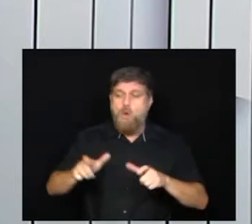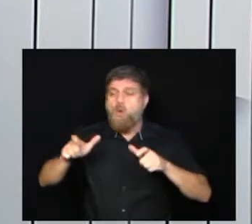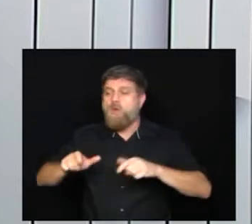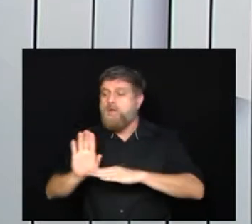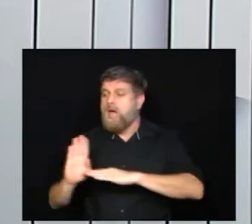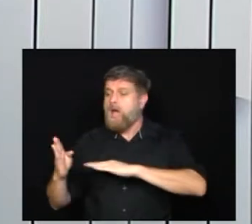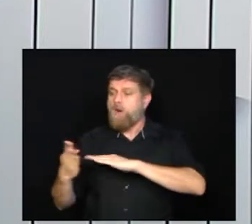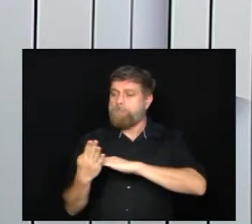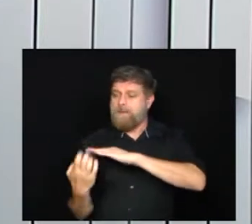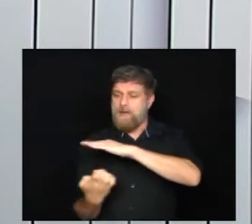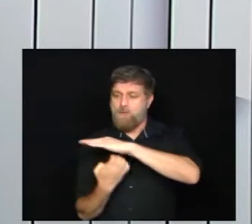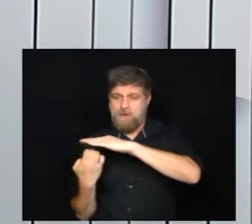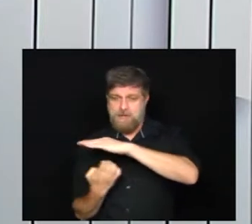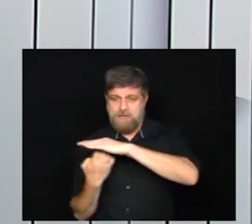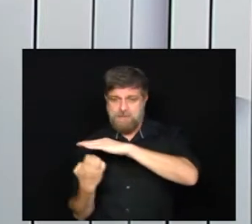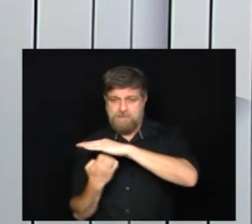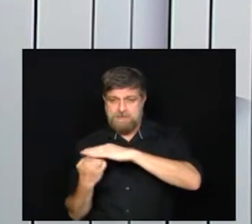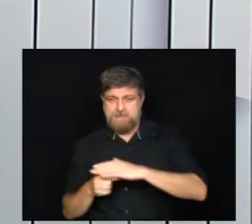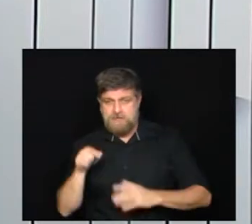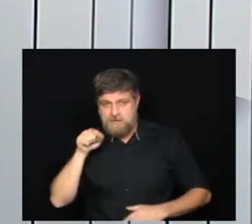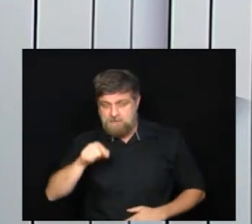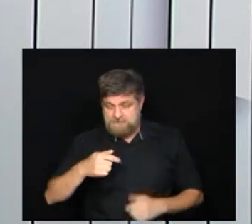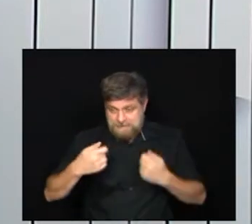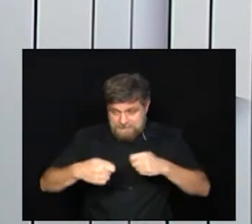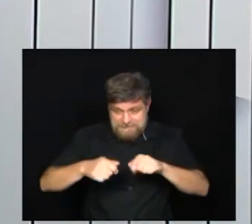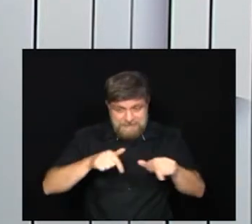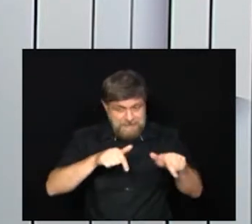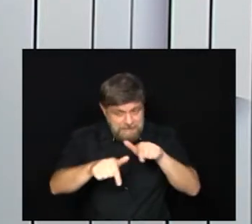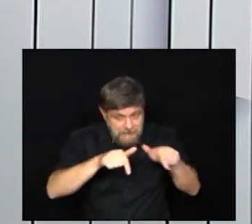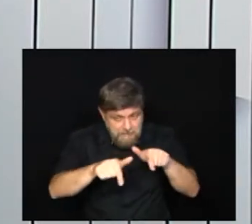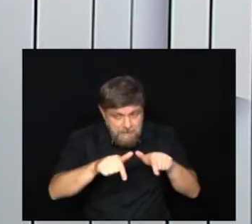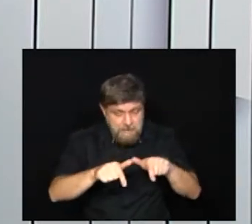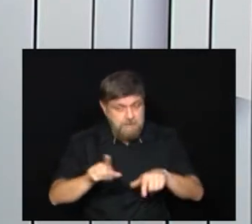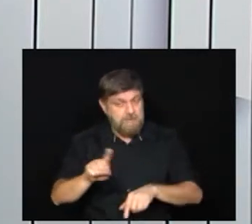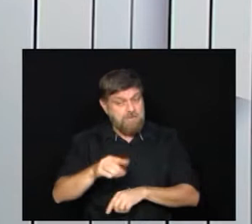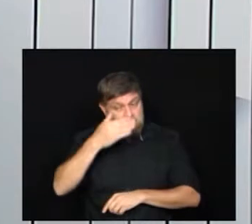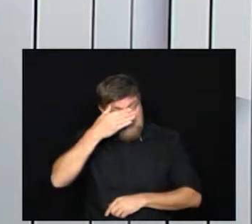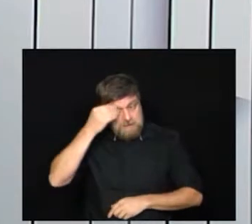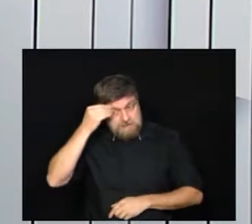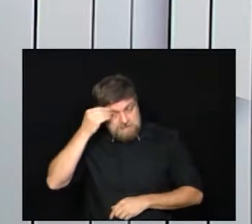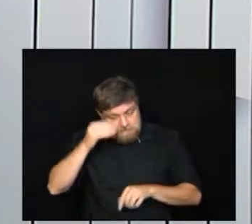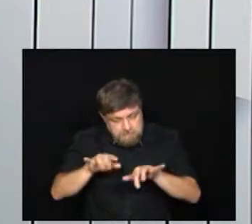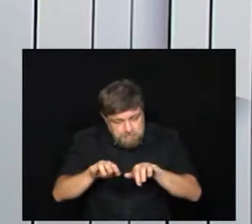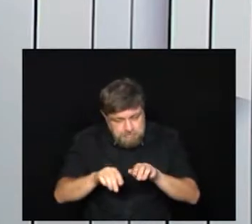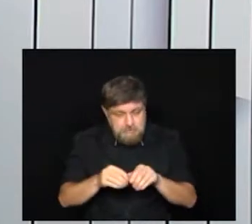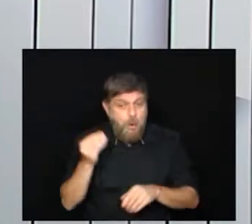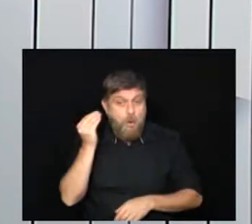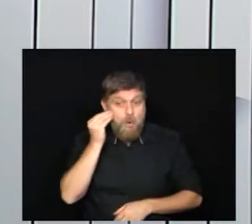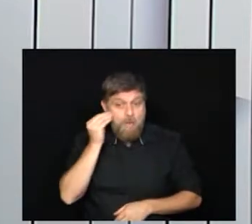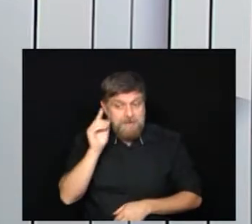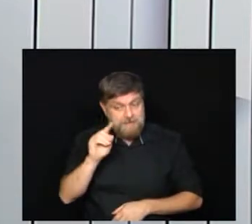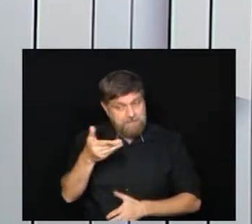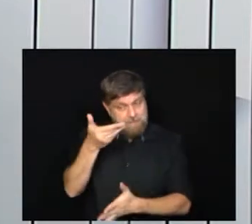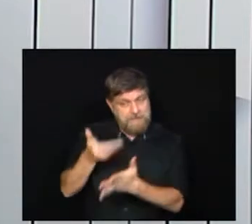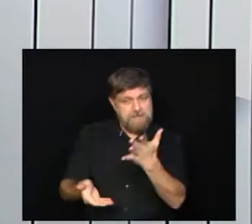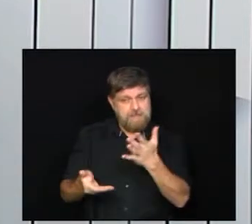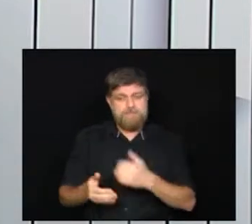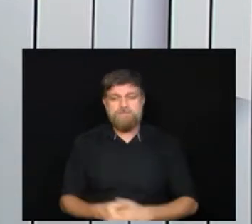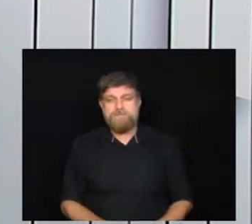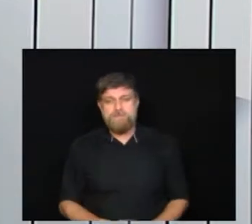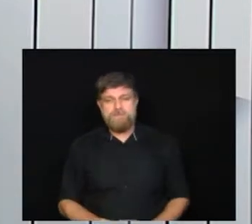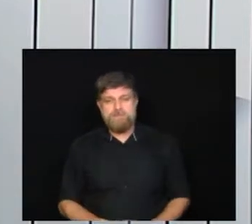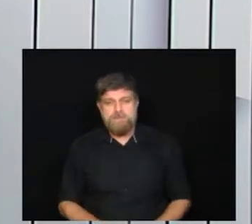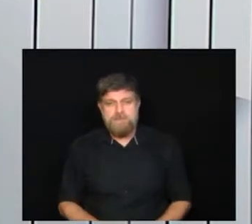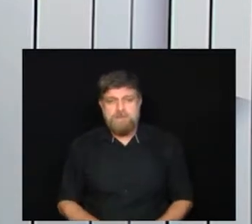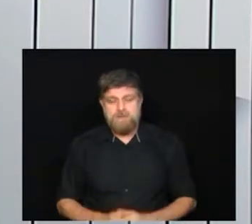bairro onde fica esta empresa. Então, você que está precisando de emprego, não perca estas oportunidades. E olha só,